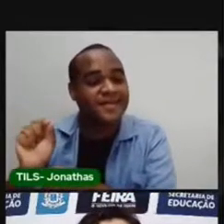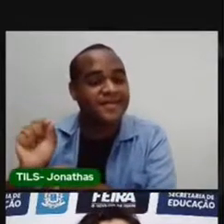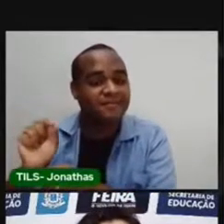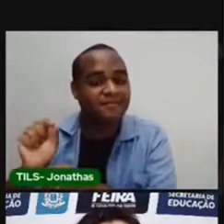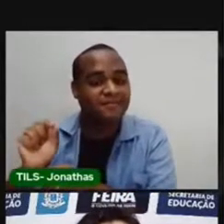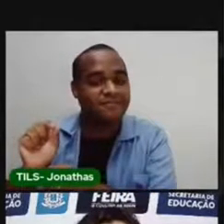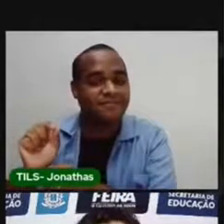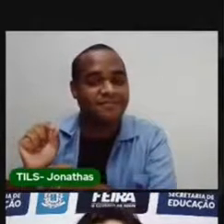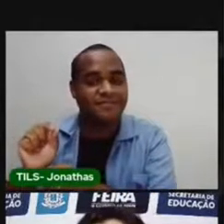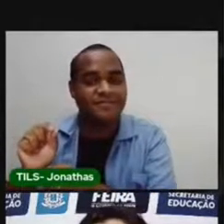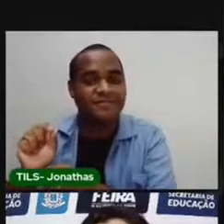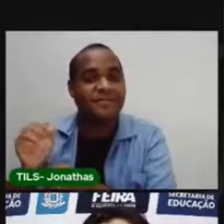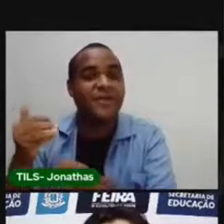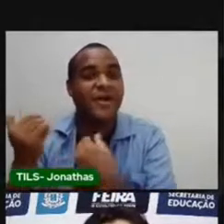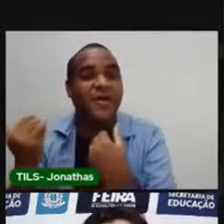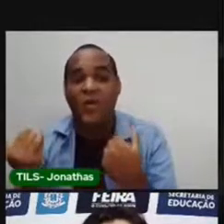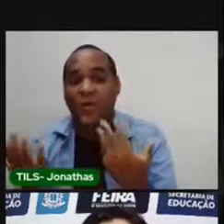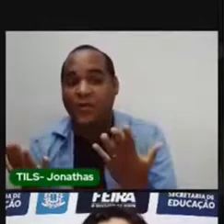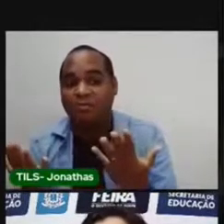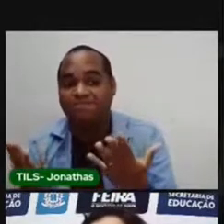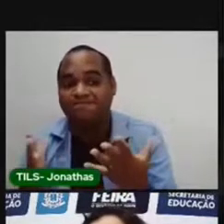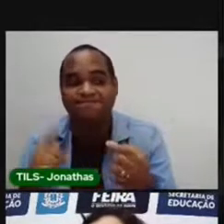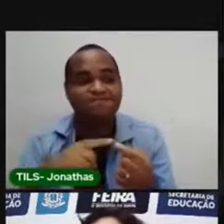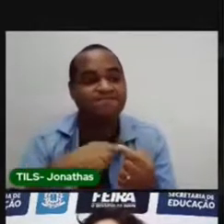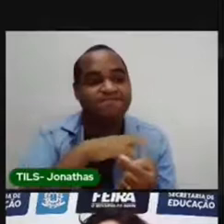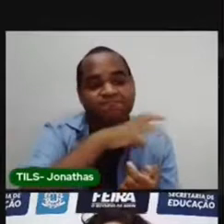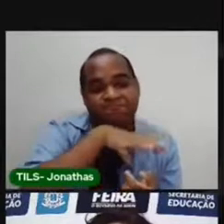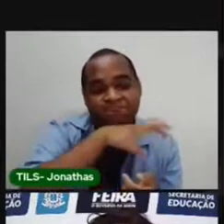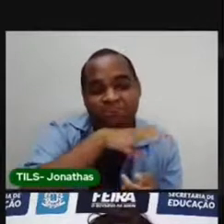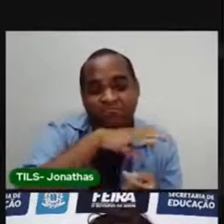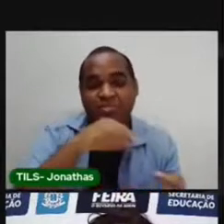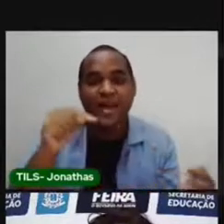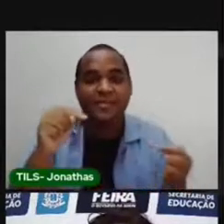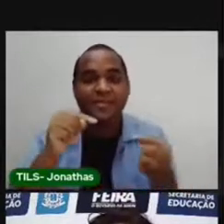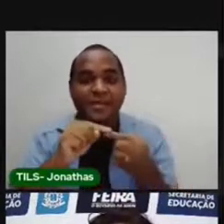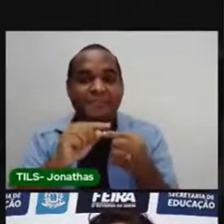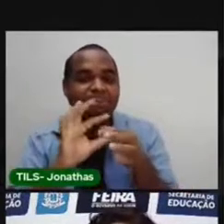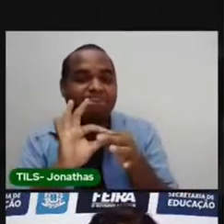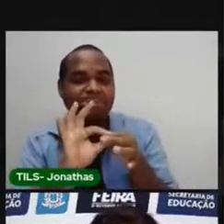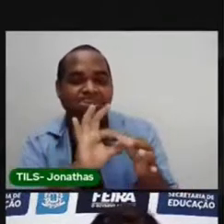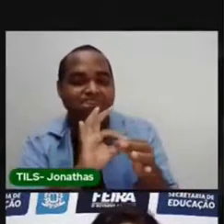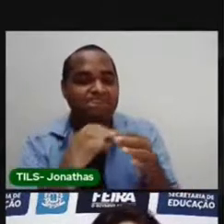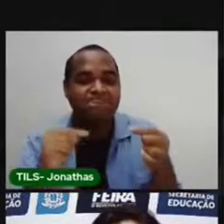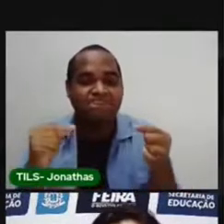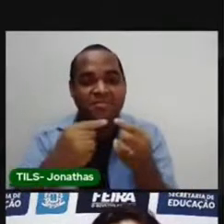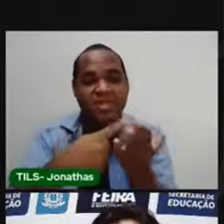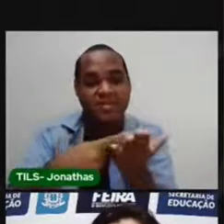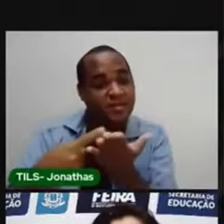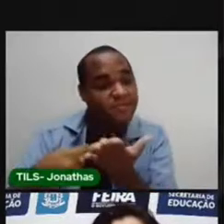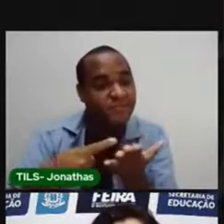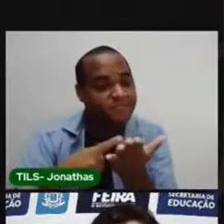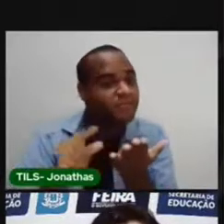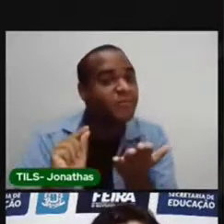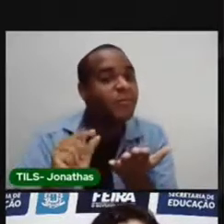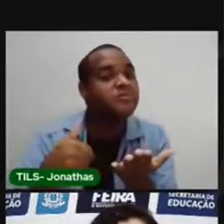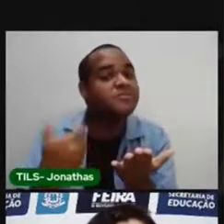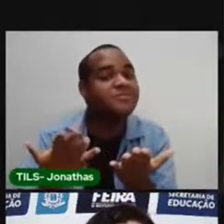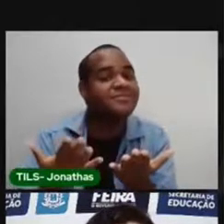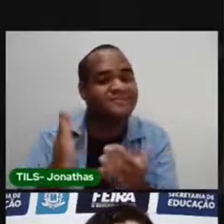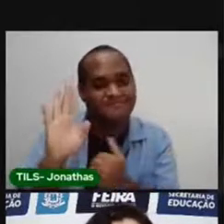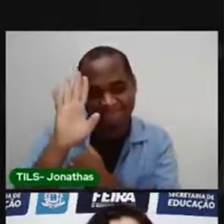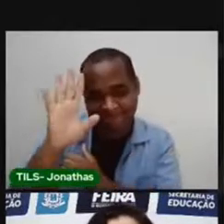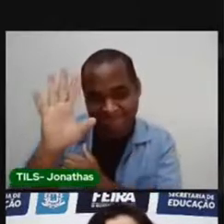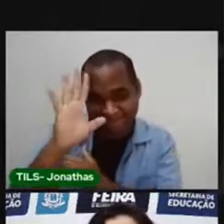Qual é o animalzinho que o nome dele rima com caco? Vamos pensar um pouco? Vou